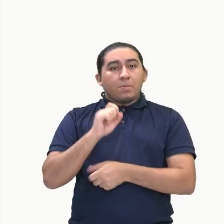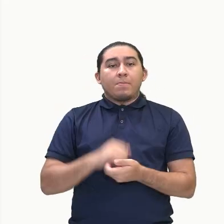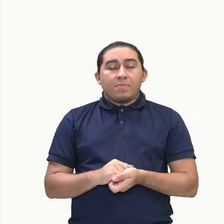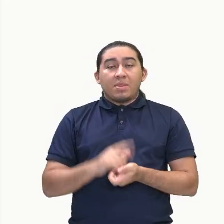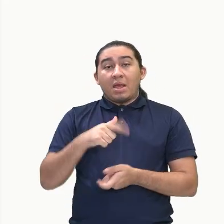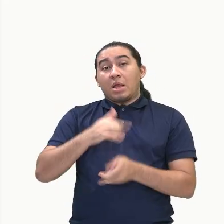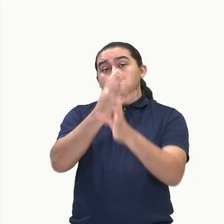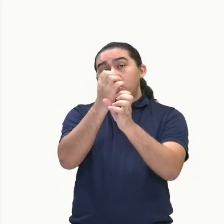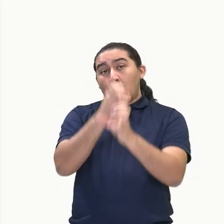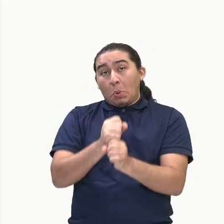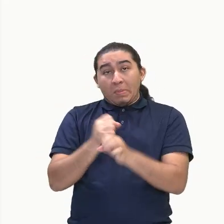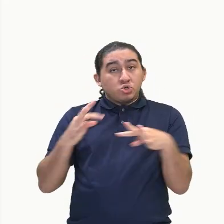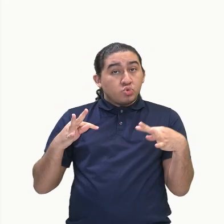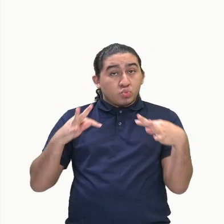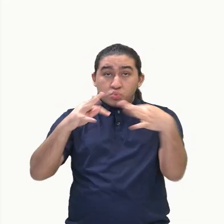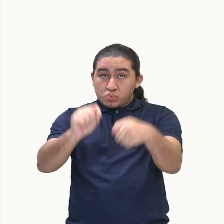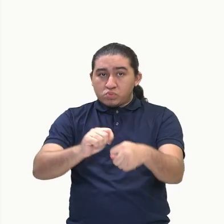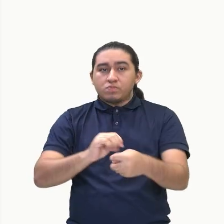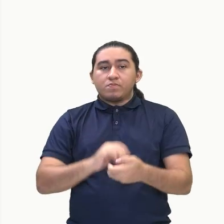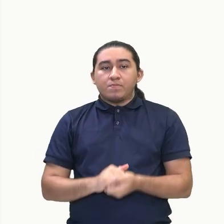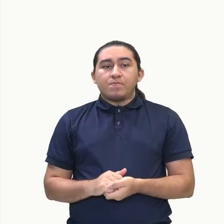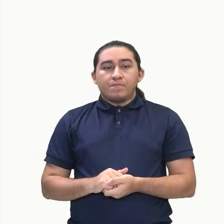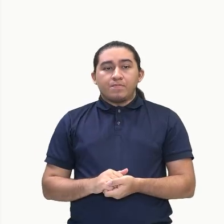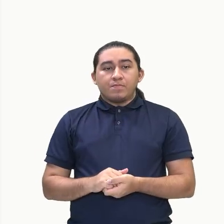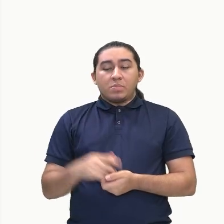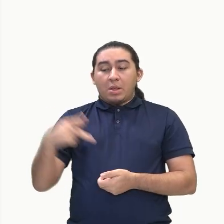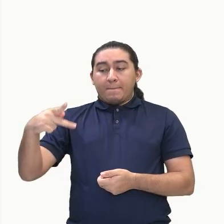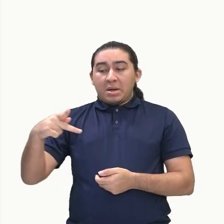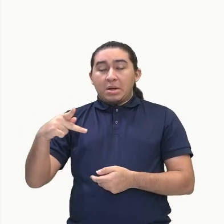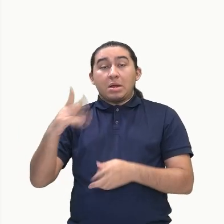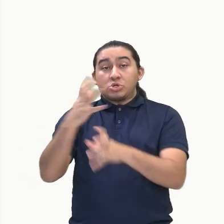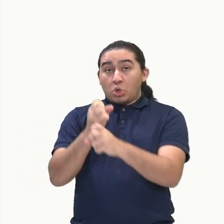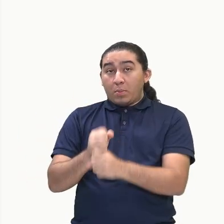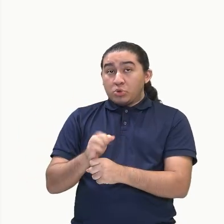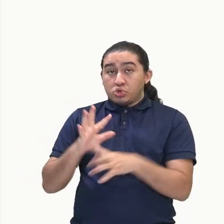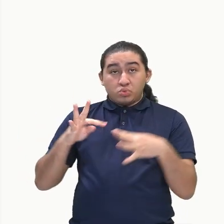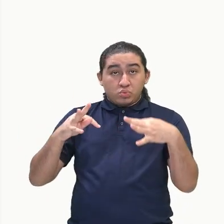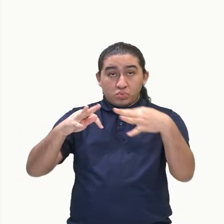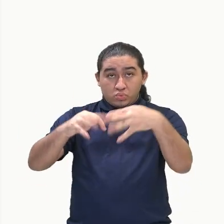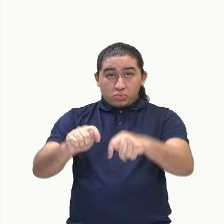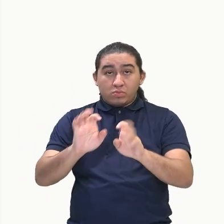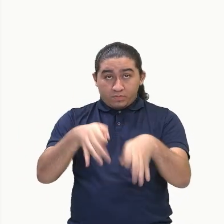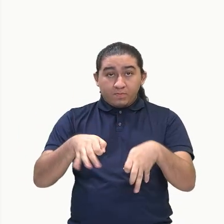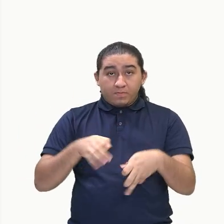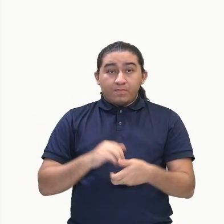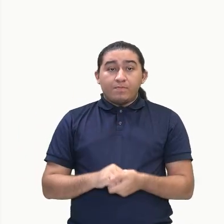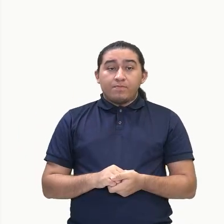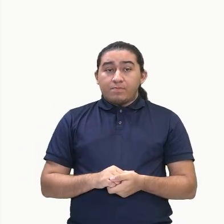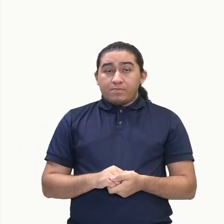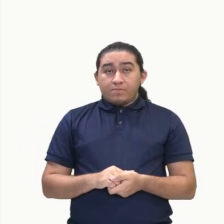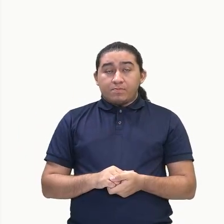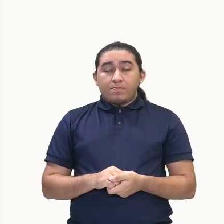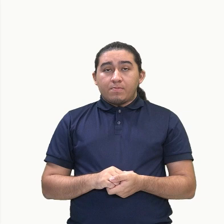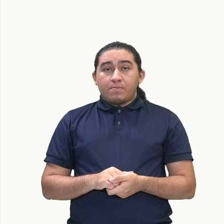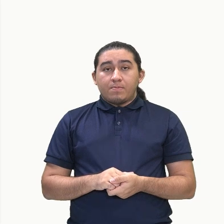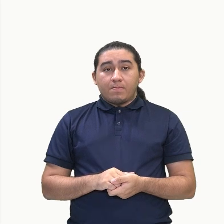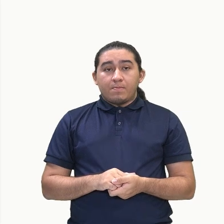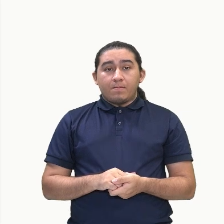de todos os lados. Perímetro é a soma de todos os lados. Então, vamos somar. Vai ficar